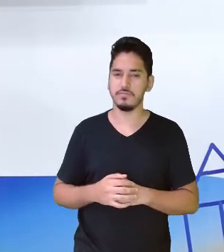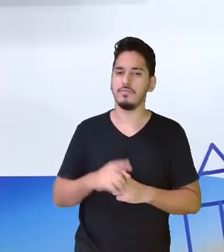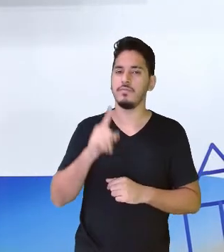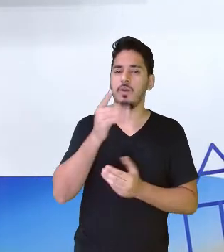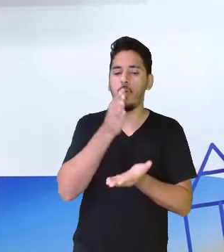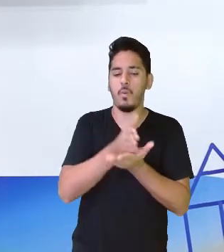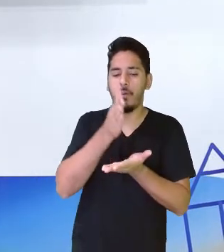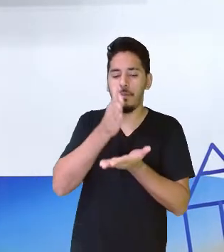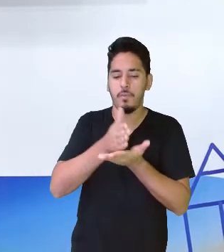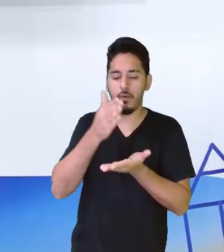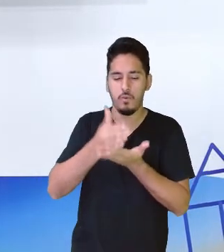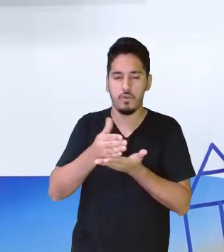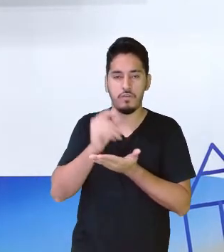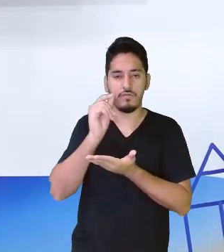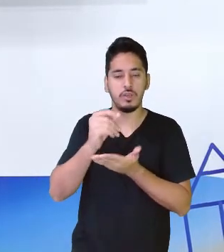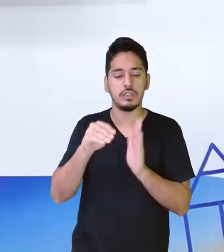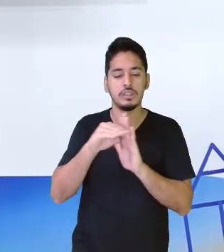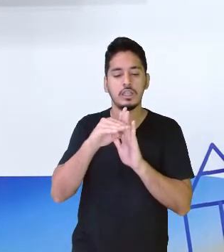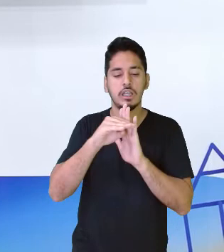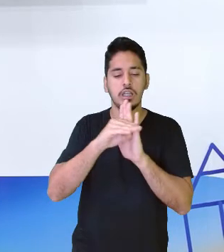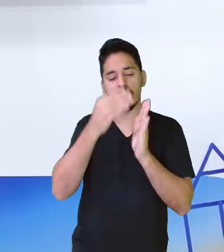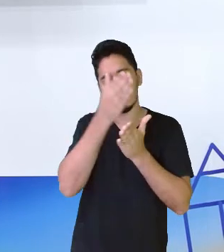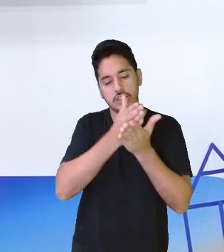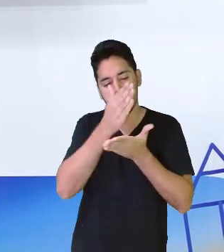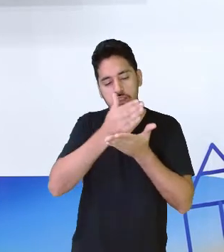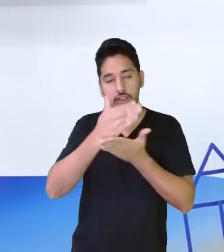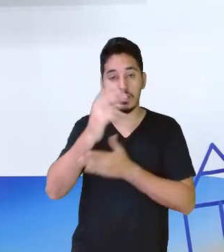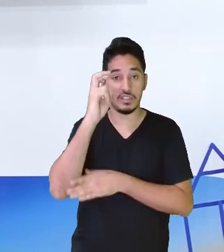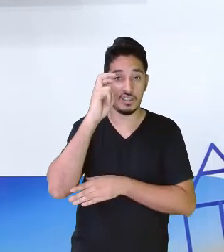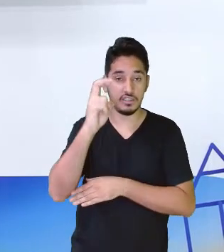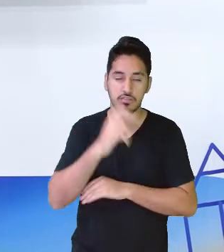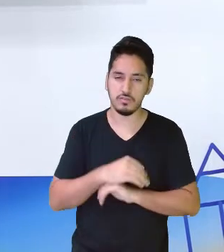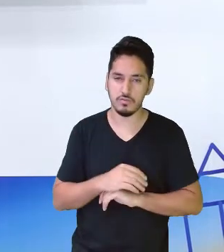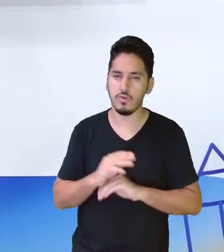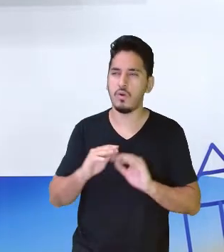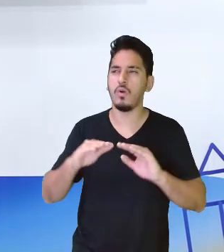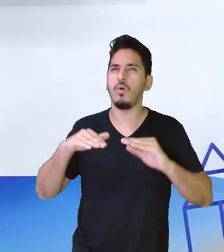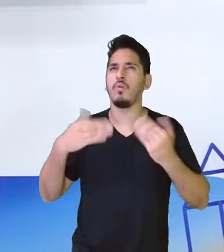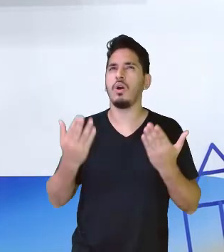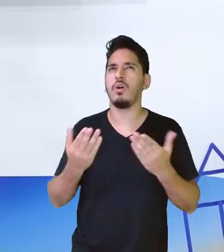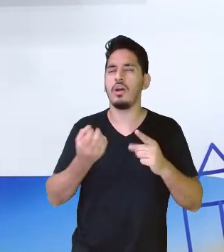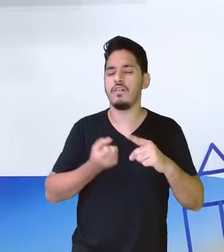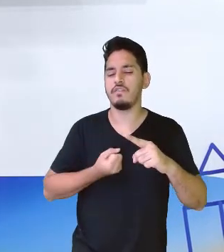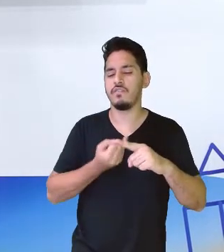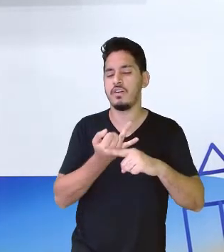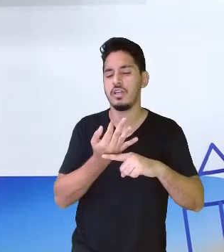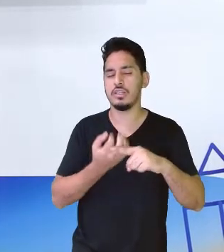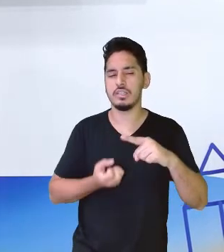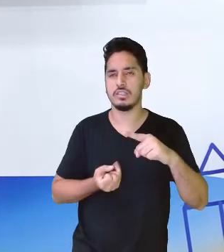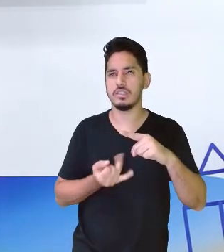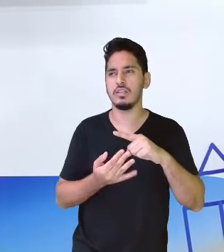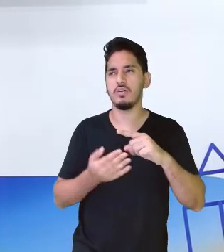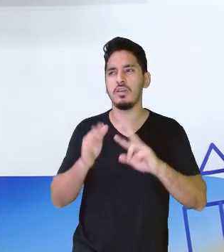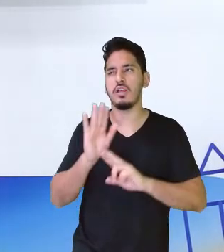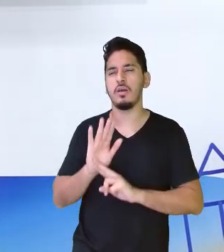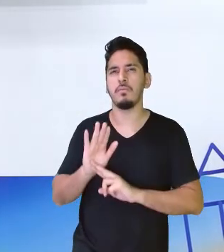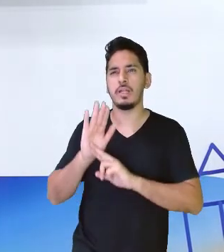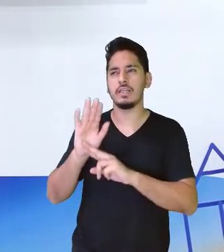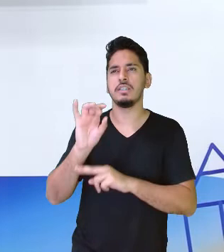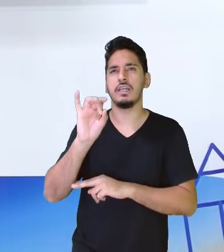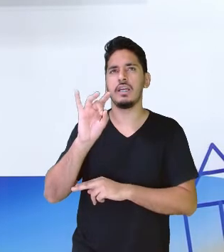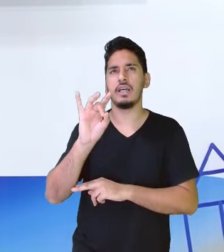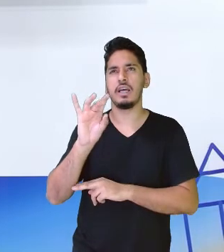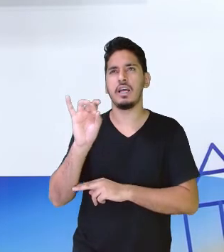bolo foi dividido em 5 fatias. Qual é a fração que representa